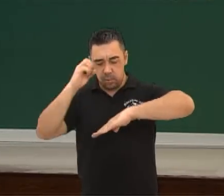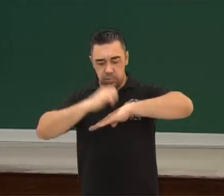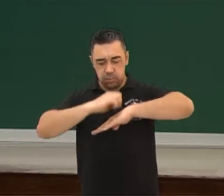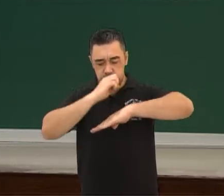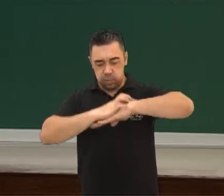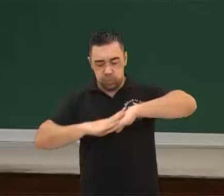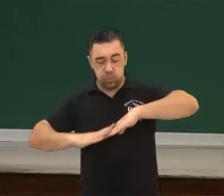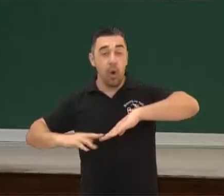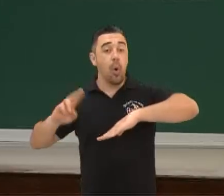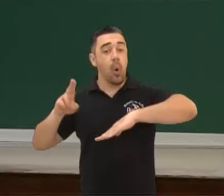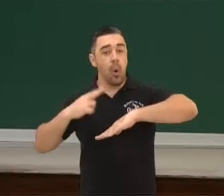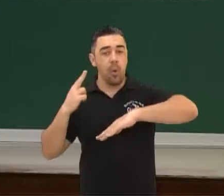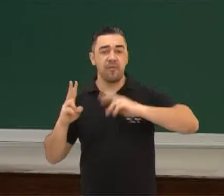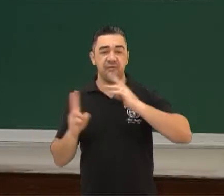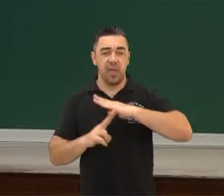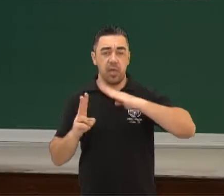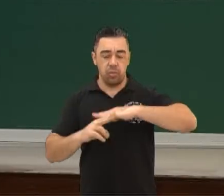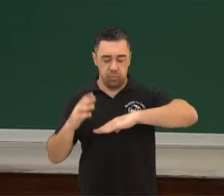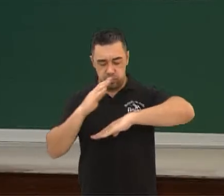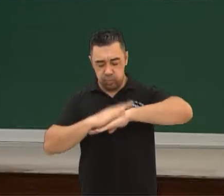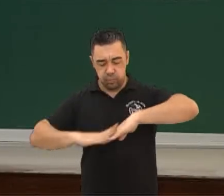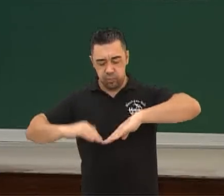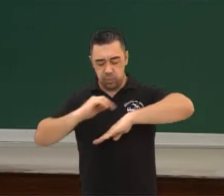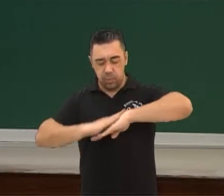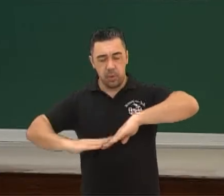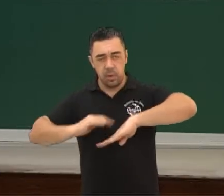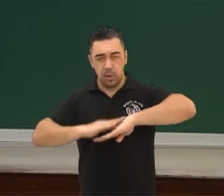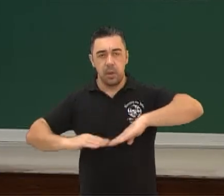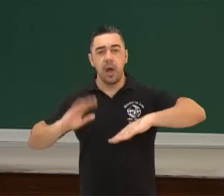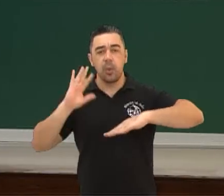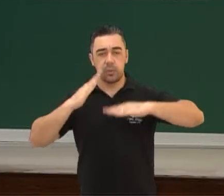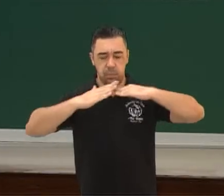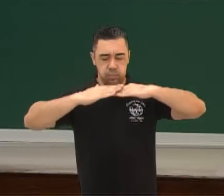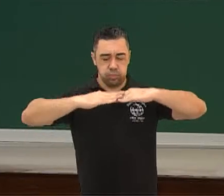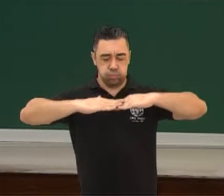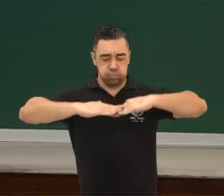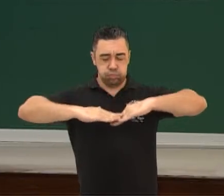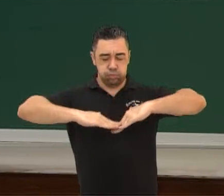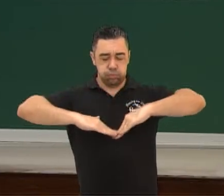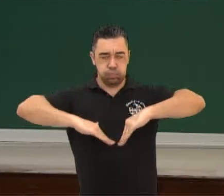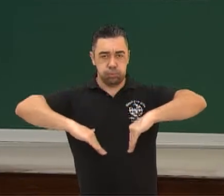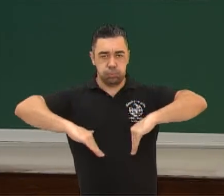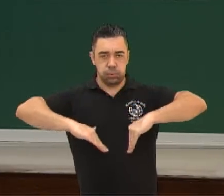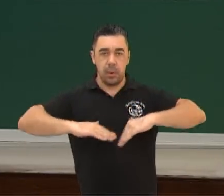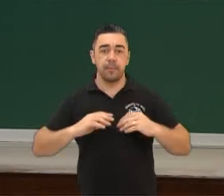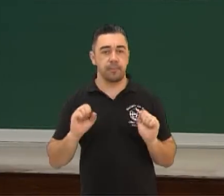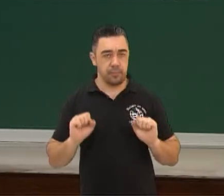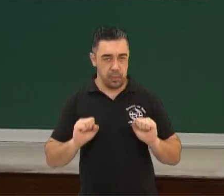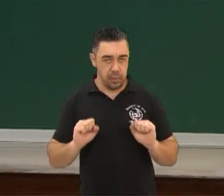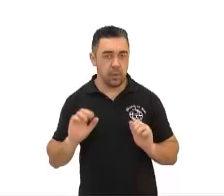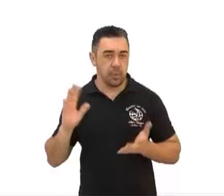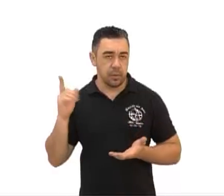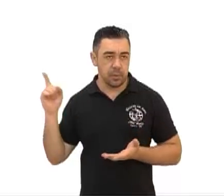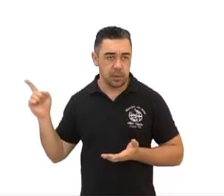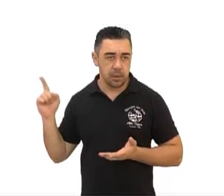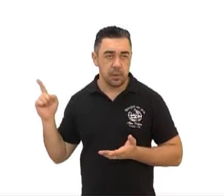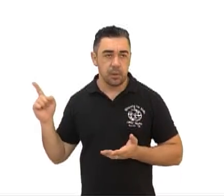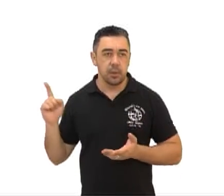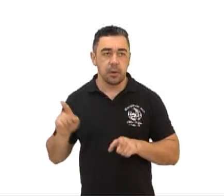diversos fatores. Nós já vimos que a compactação do solo pode causar erosão, mas também